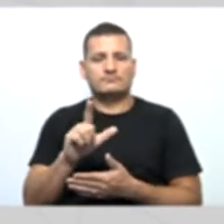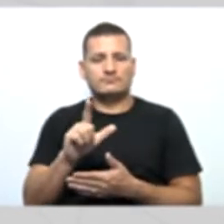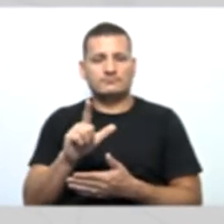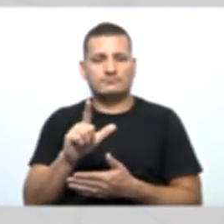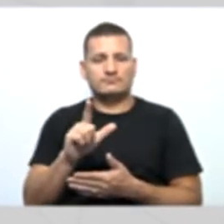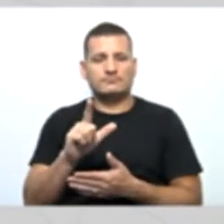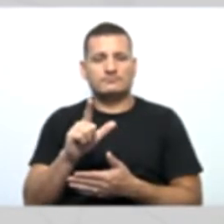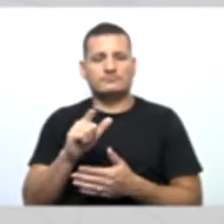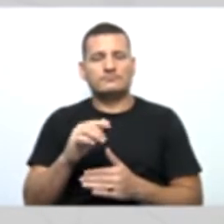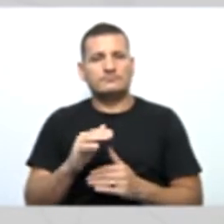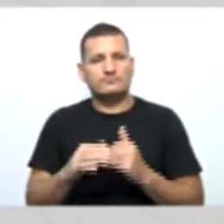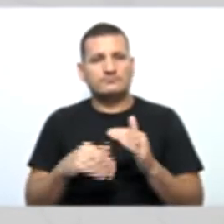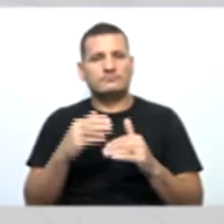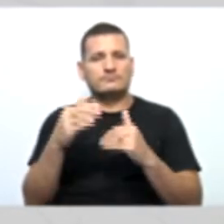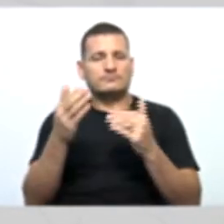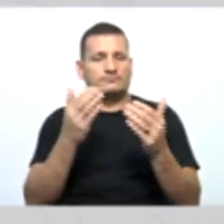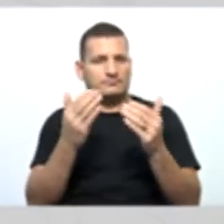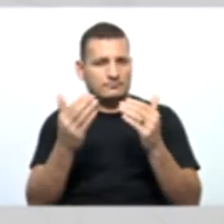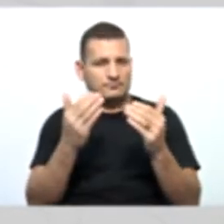desenvolver a análise de sistemas.